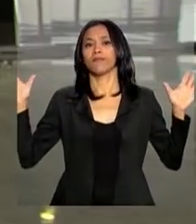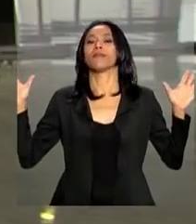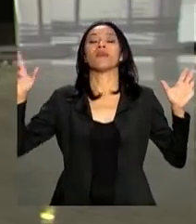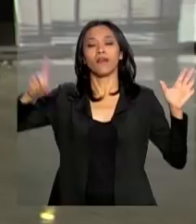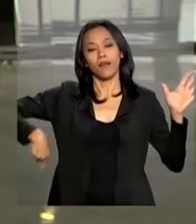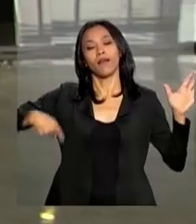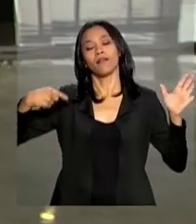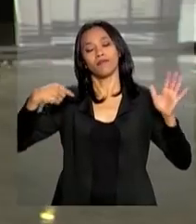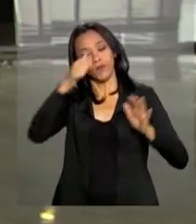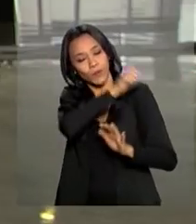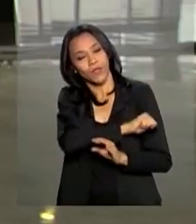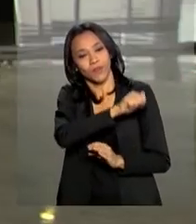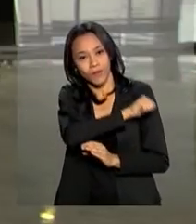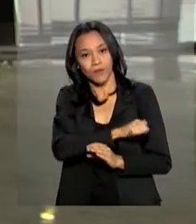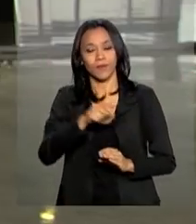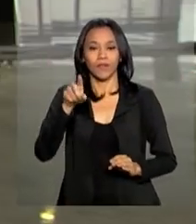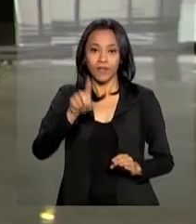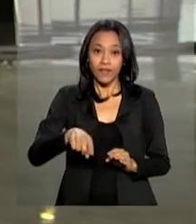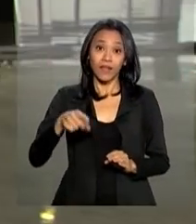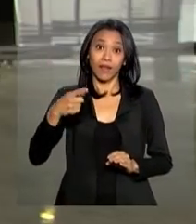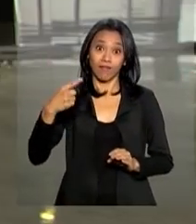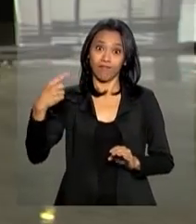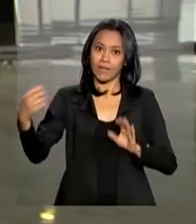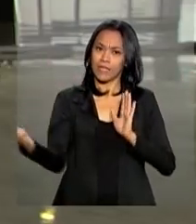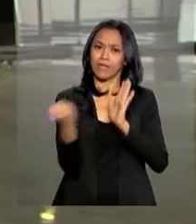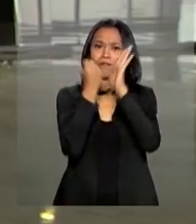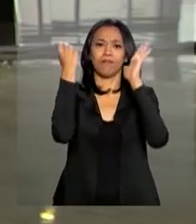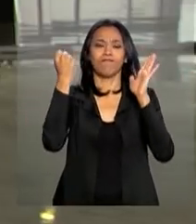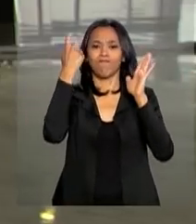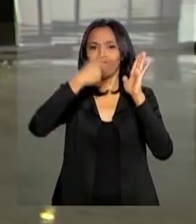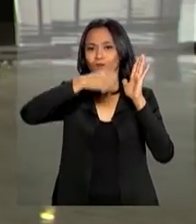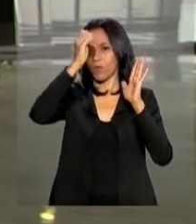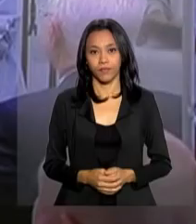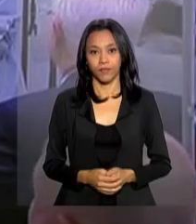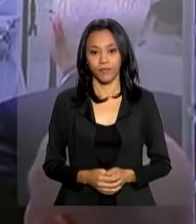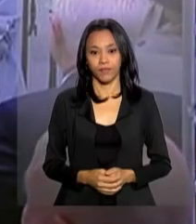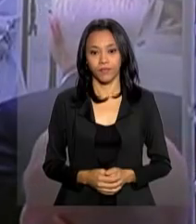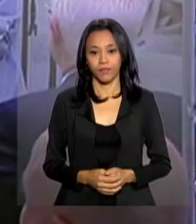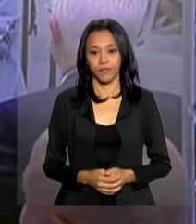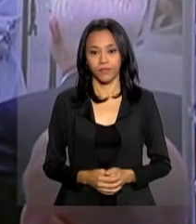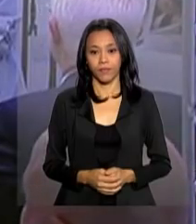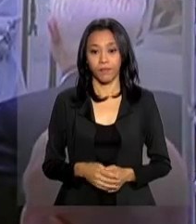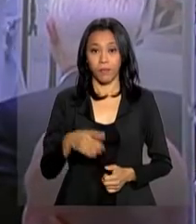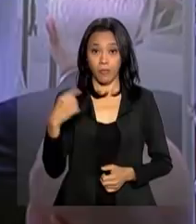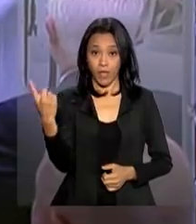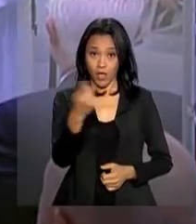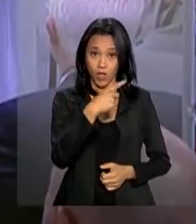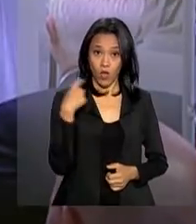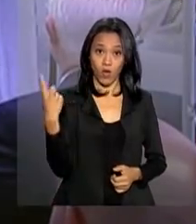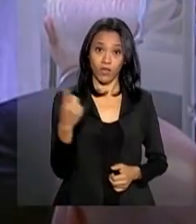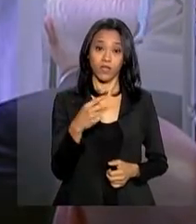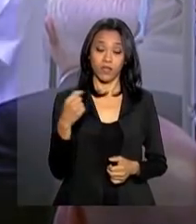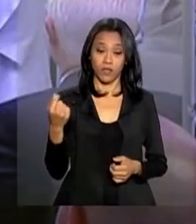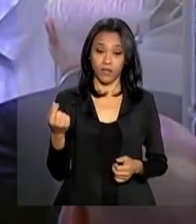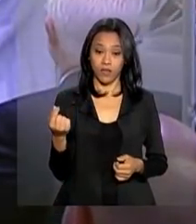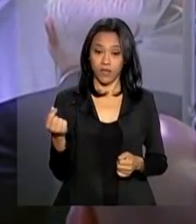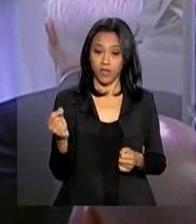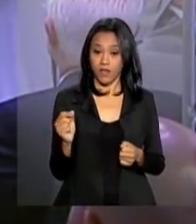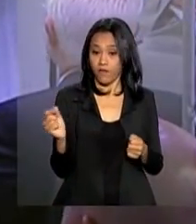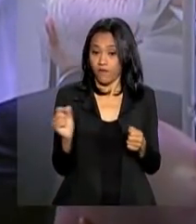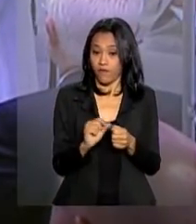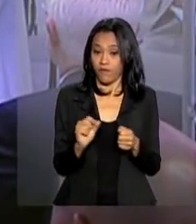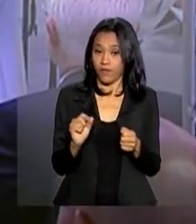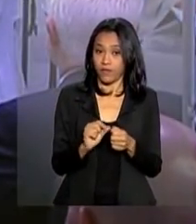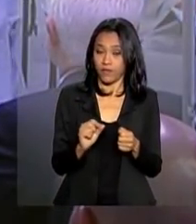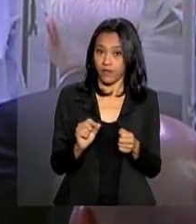Rio de Janeiro, que acabou se tornando também símbolo do Brasil no exterior. Fizemos as nossas referências todas,